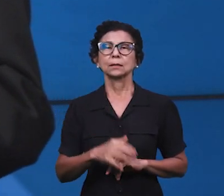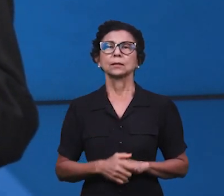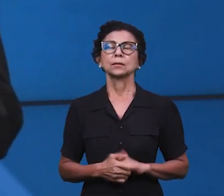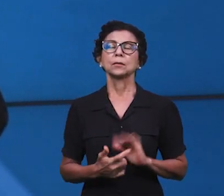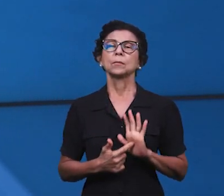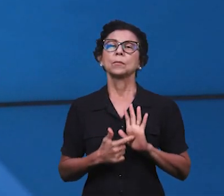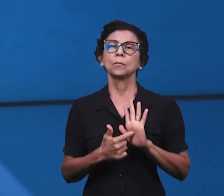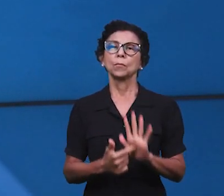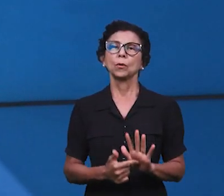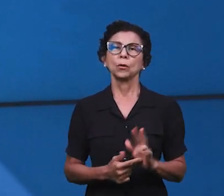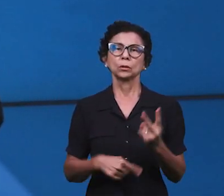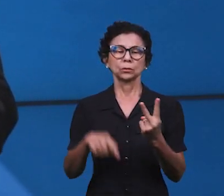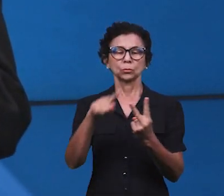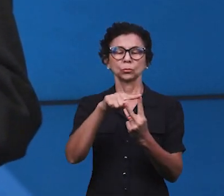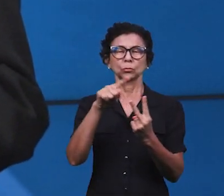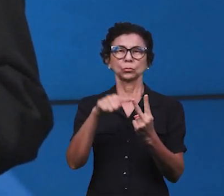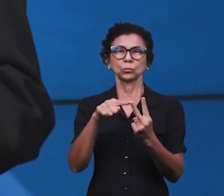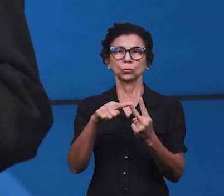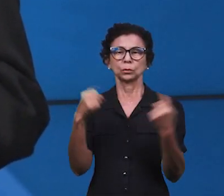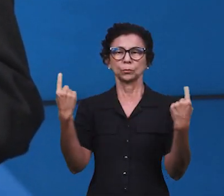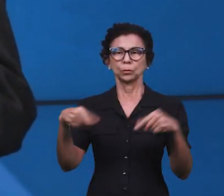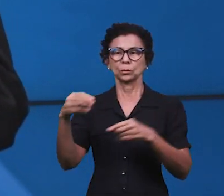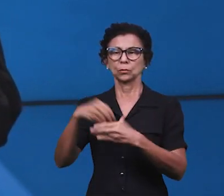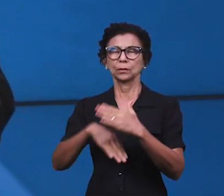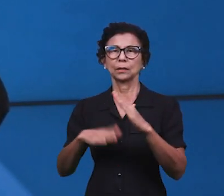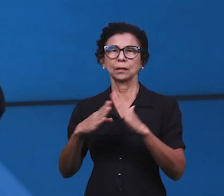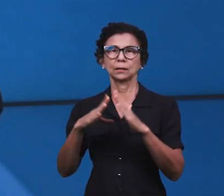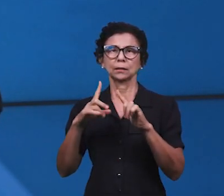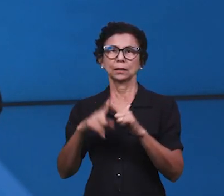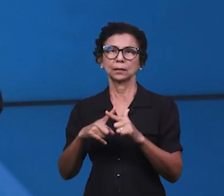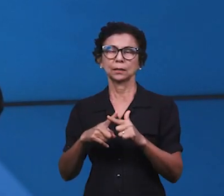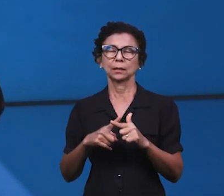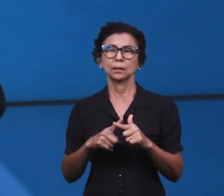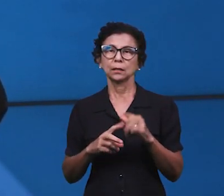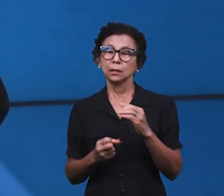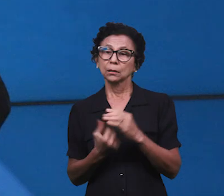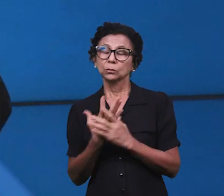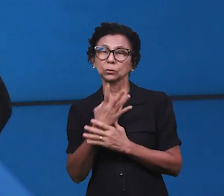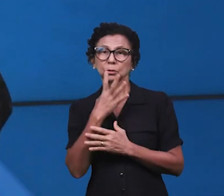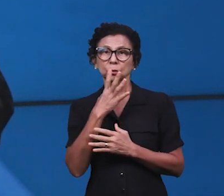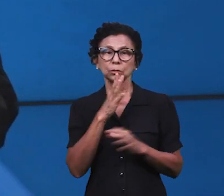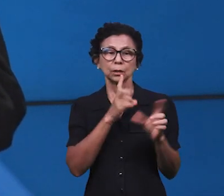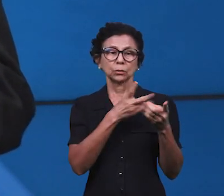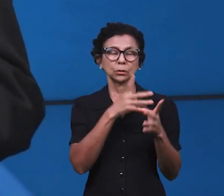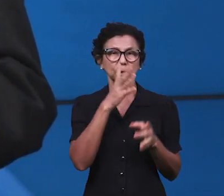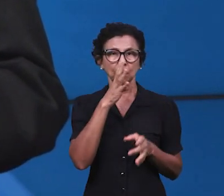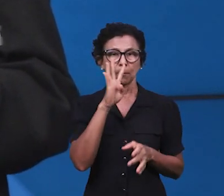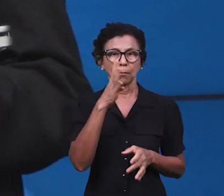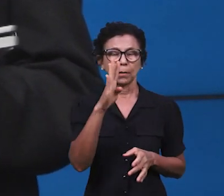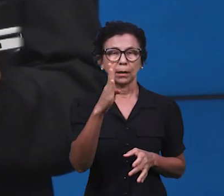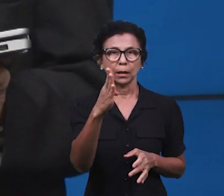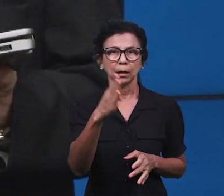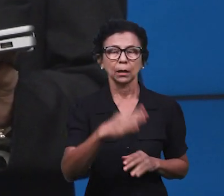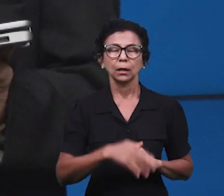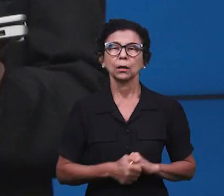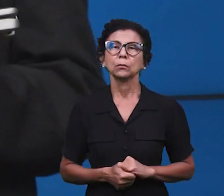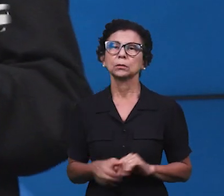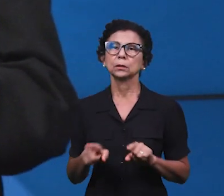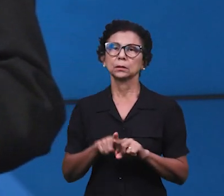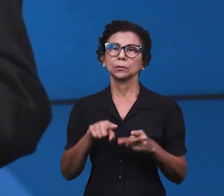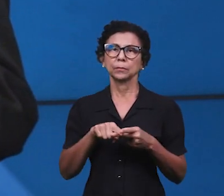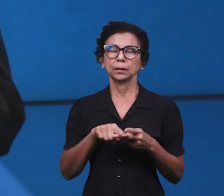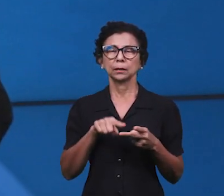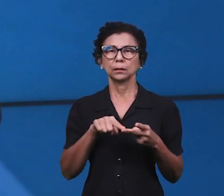exatamente os 2 tipos de oposição interna. A doutrina de Balaão, que surgiu dentro da igreja, e a doutrina dos